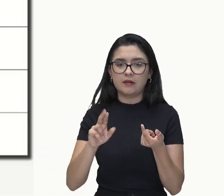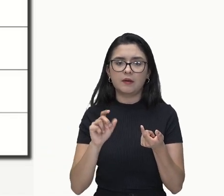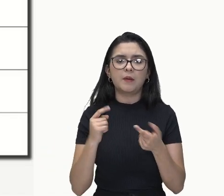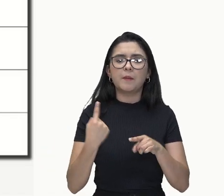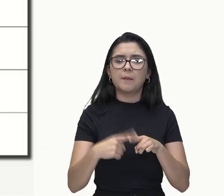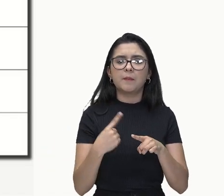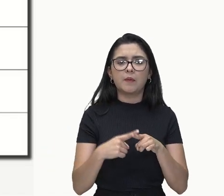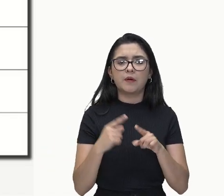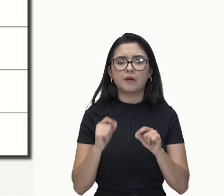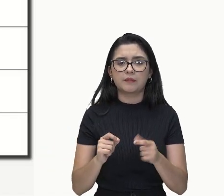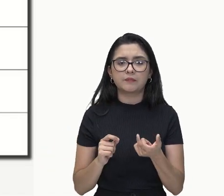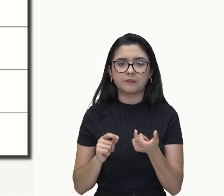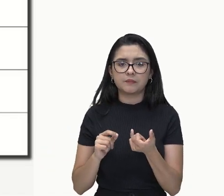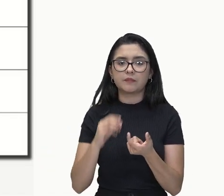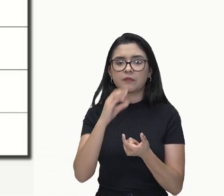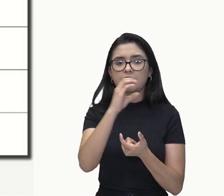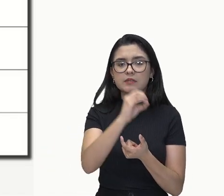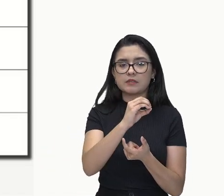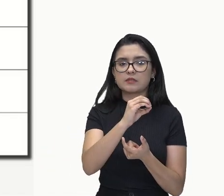aí de raiz?